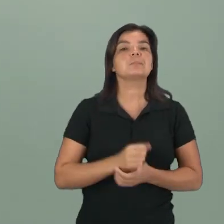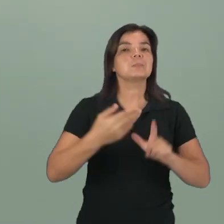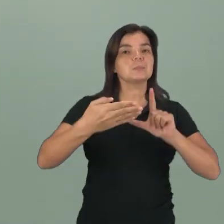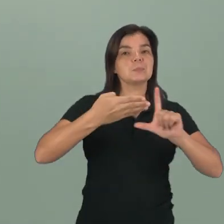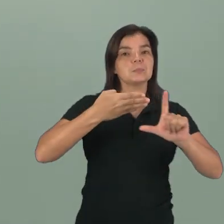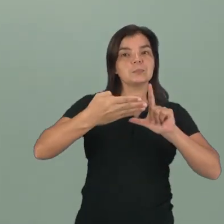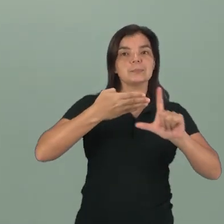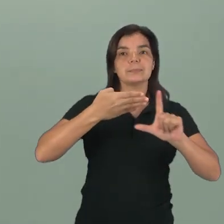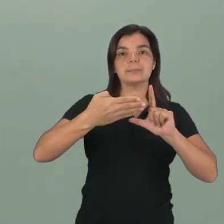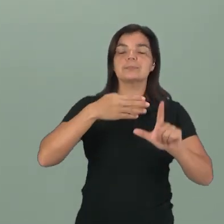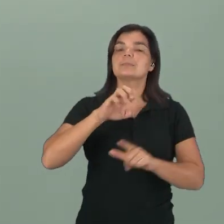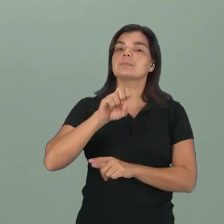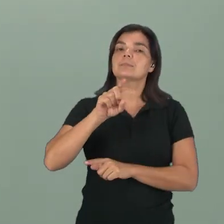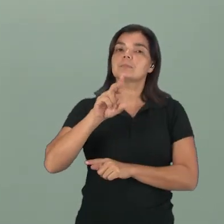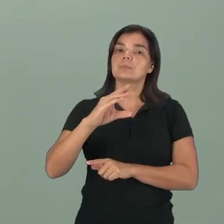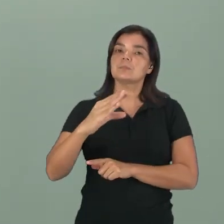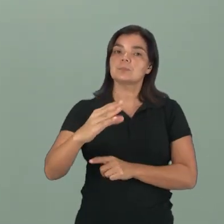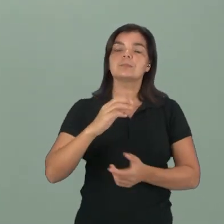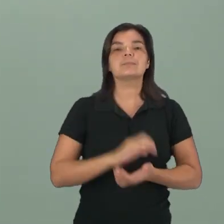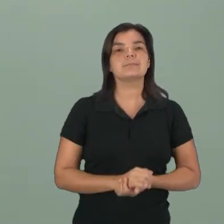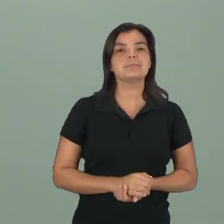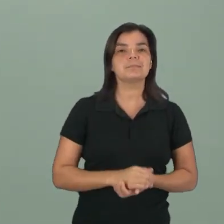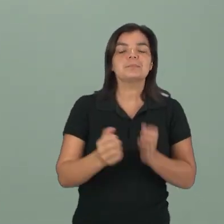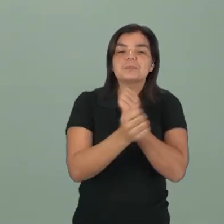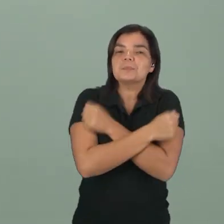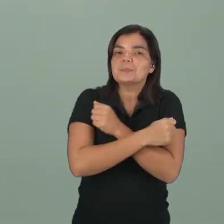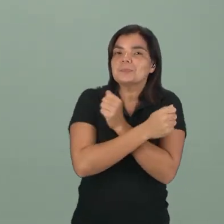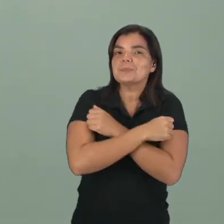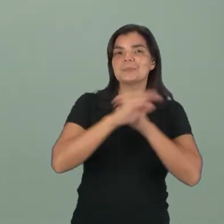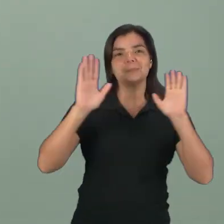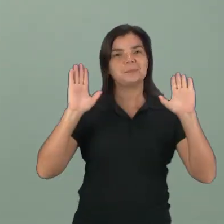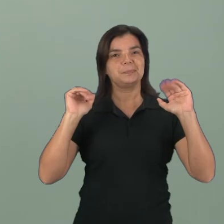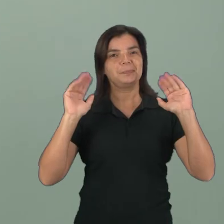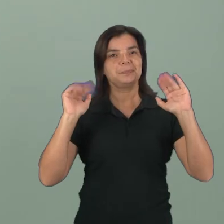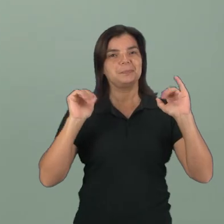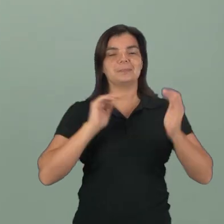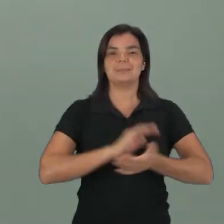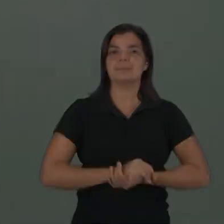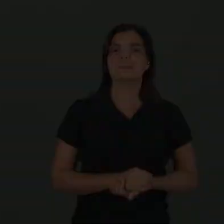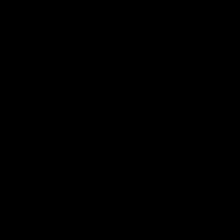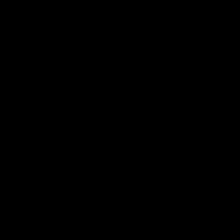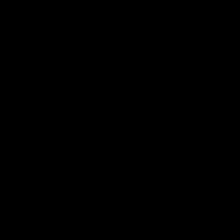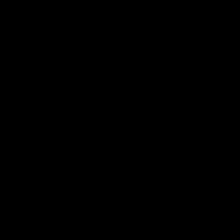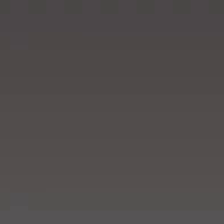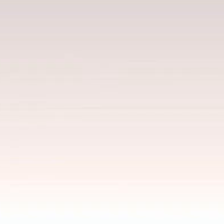curricular, basta acessar a plataforma Eduque. Um abraço e até a próxima!